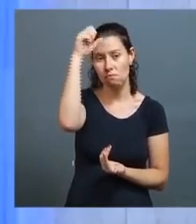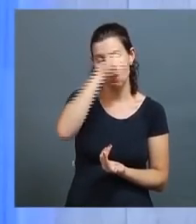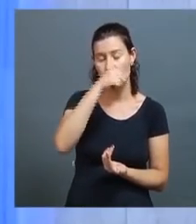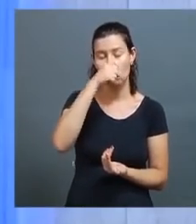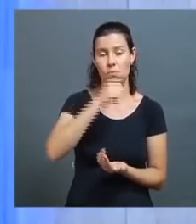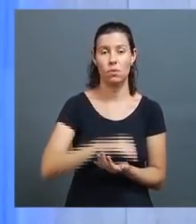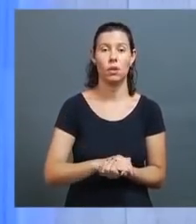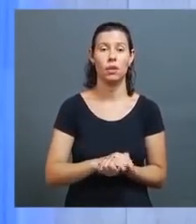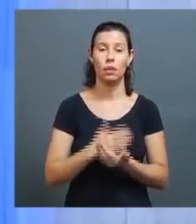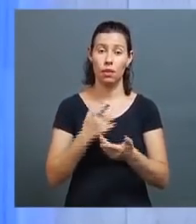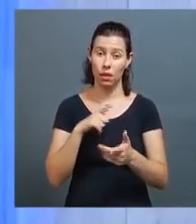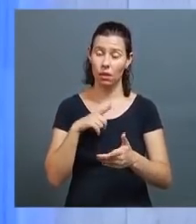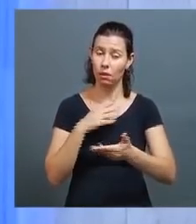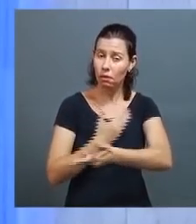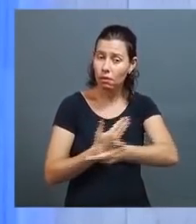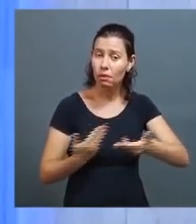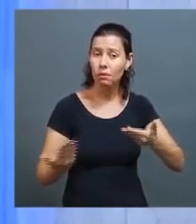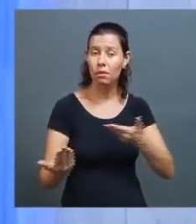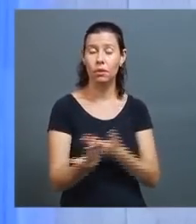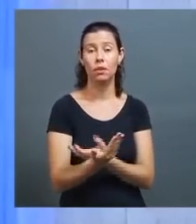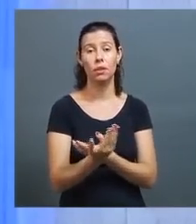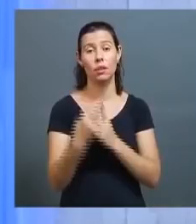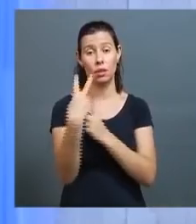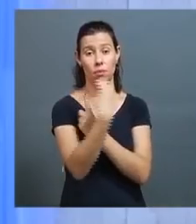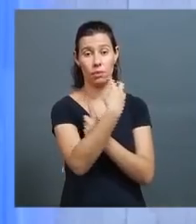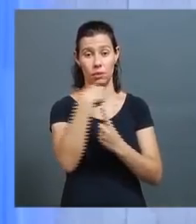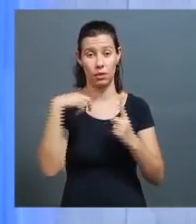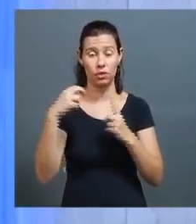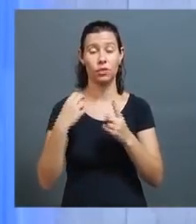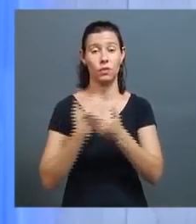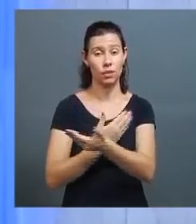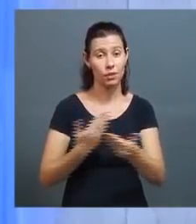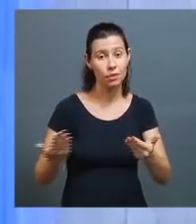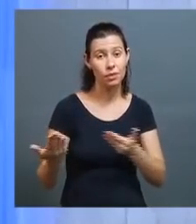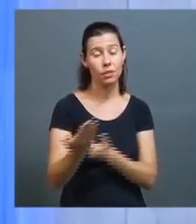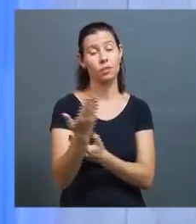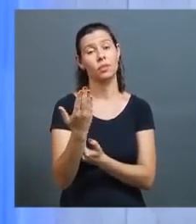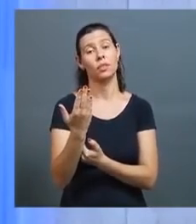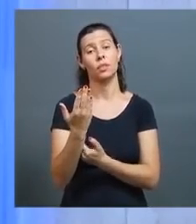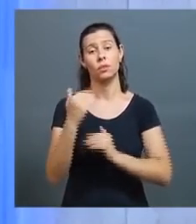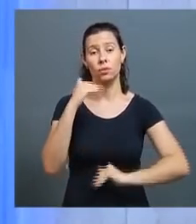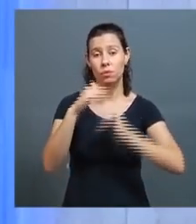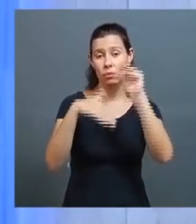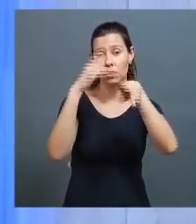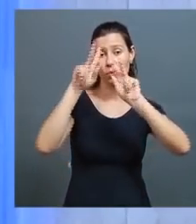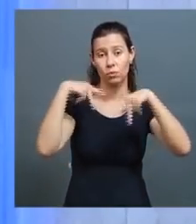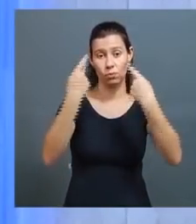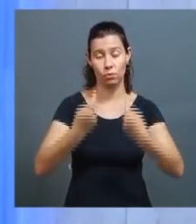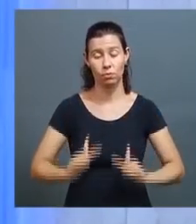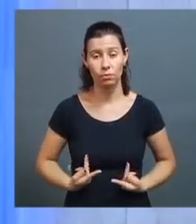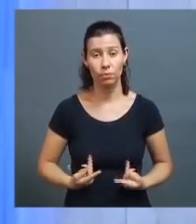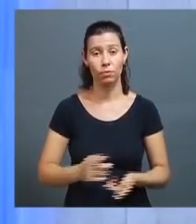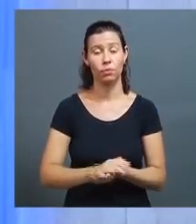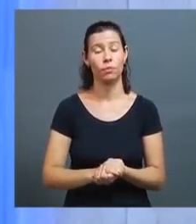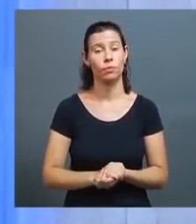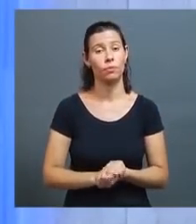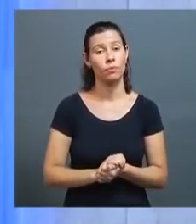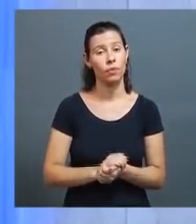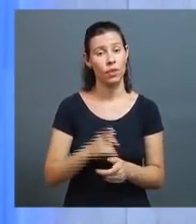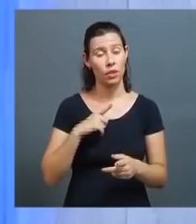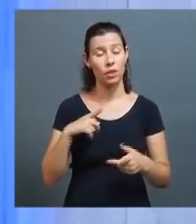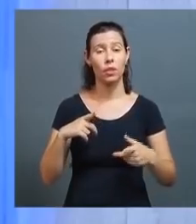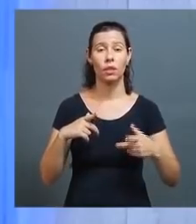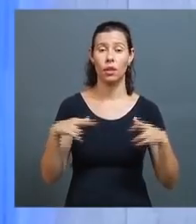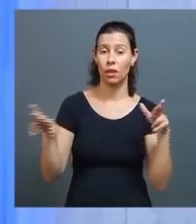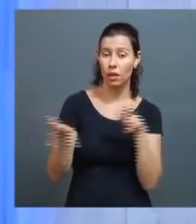dá na interação, numa perspectiva interacionista de desenvolvimento humano, de aprendizagem, ela vai ser resultado das relações